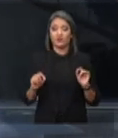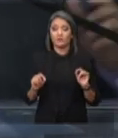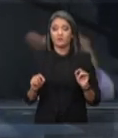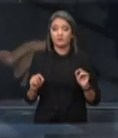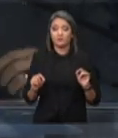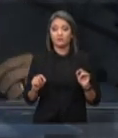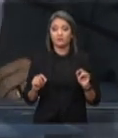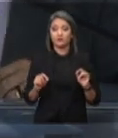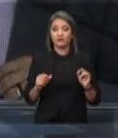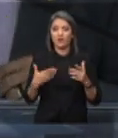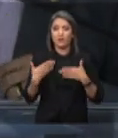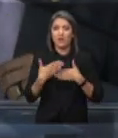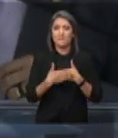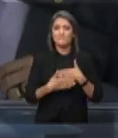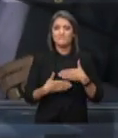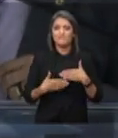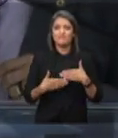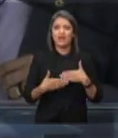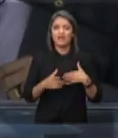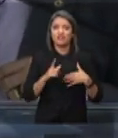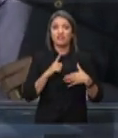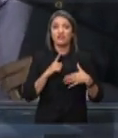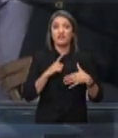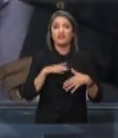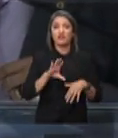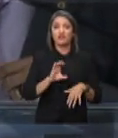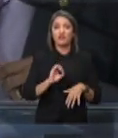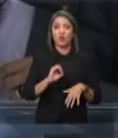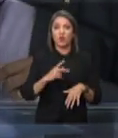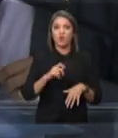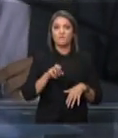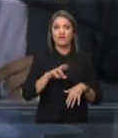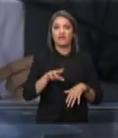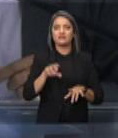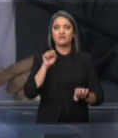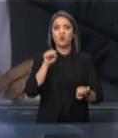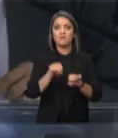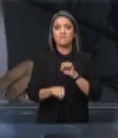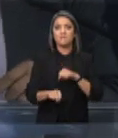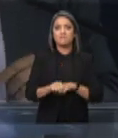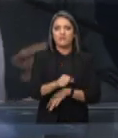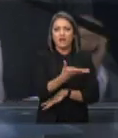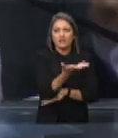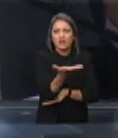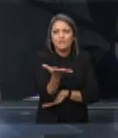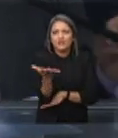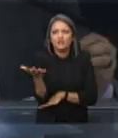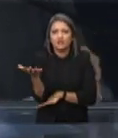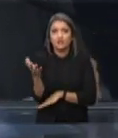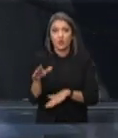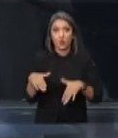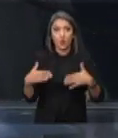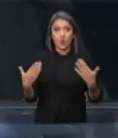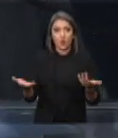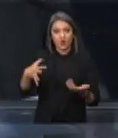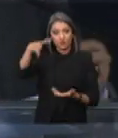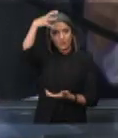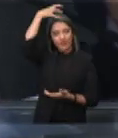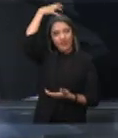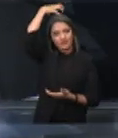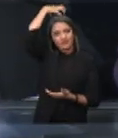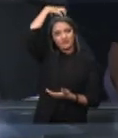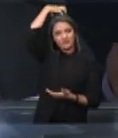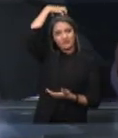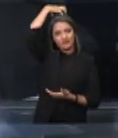consignada numa expressão operação mata mendigo na década de 60 quando da visita da Rainha Elizabeth ao Rio de Janeiro